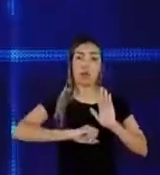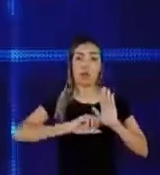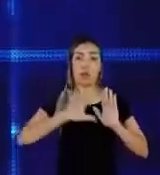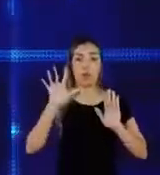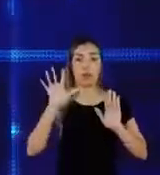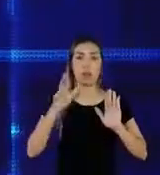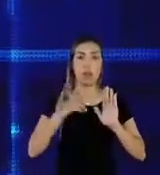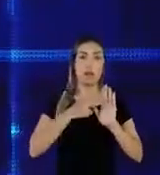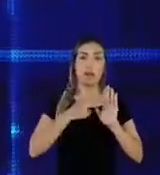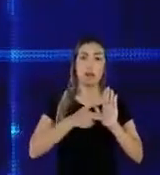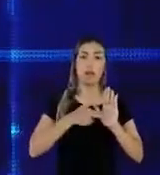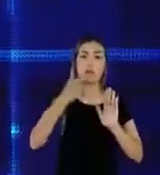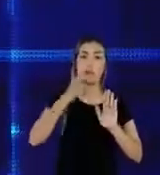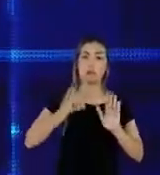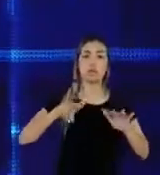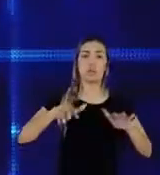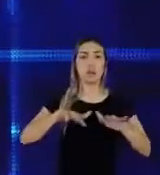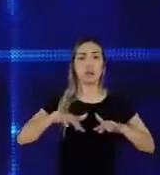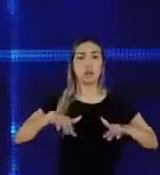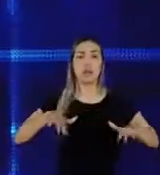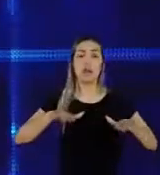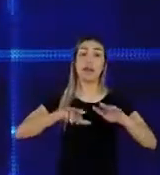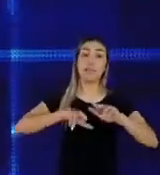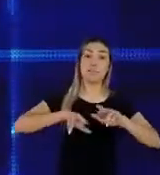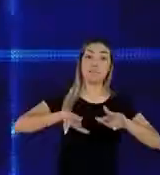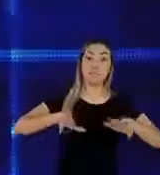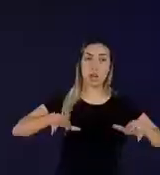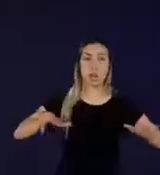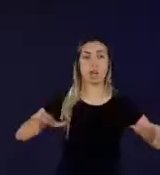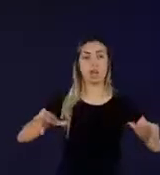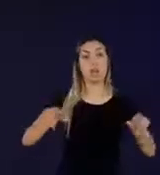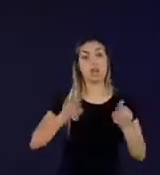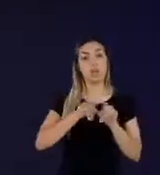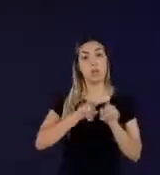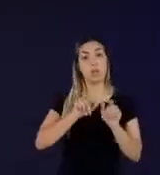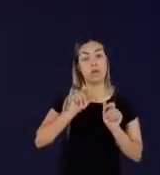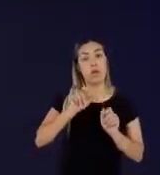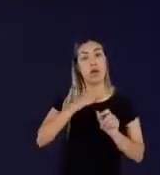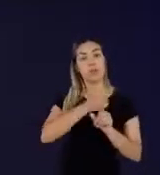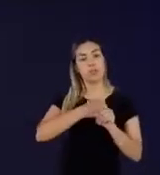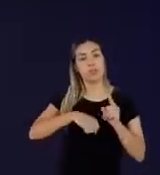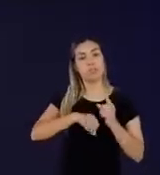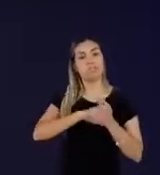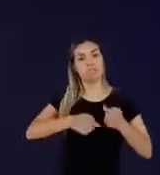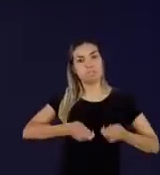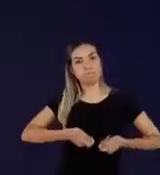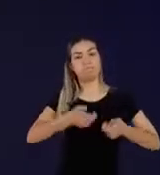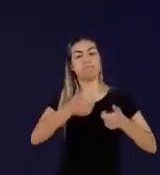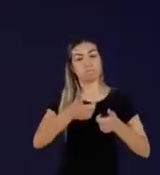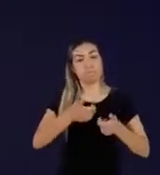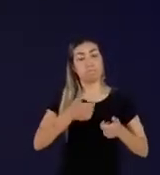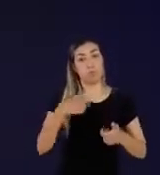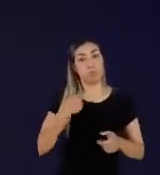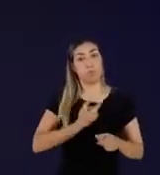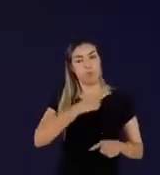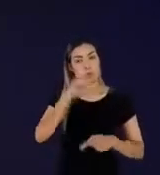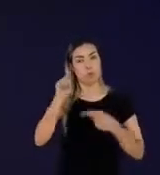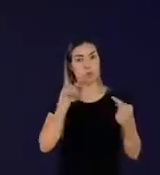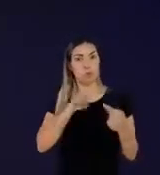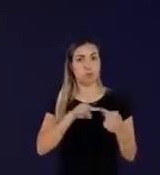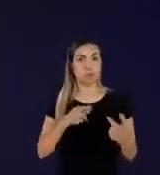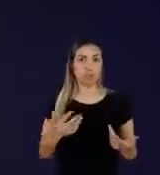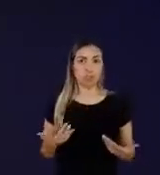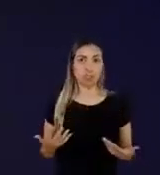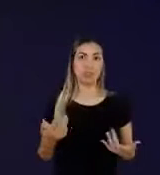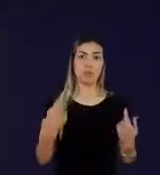os setores, né, envolvidos, em benefício da sociedade, né? que é a nossa missão, né, Carmen? É ter o